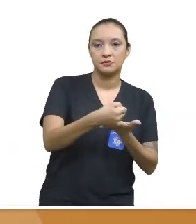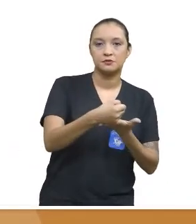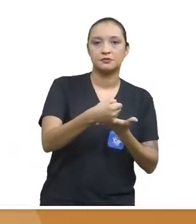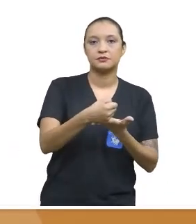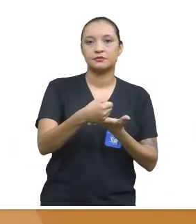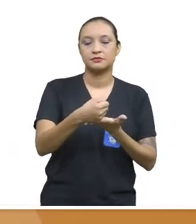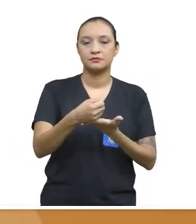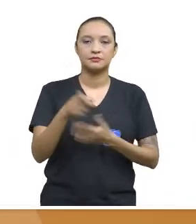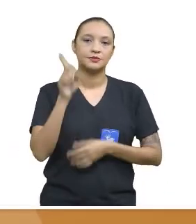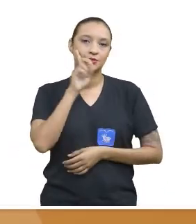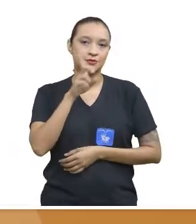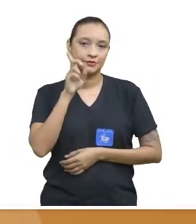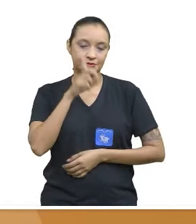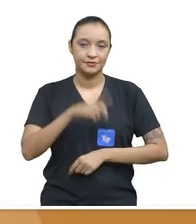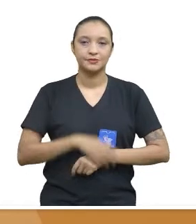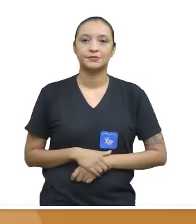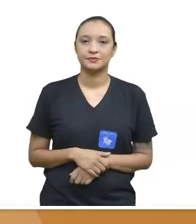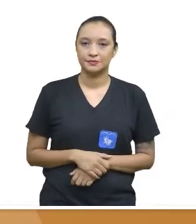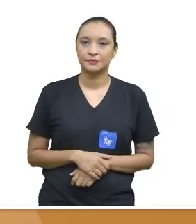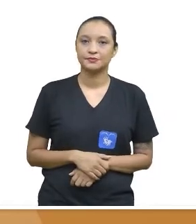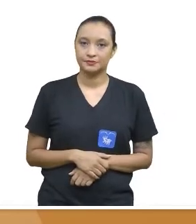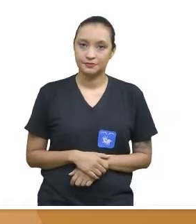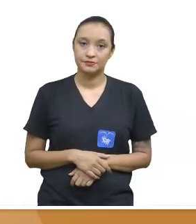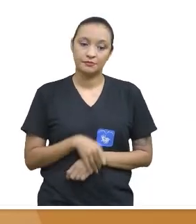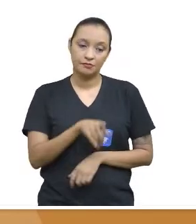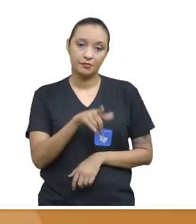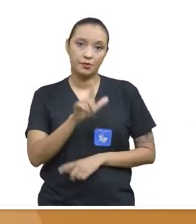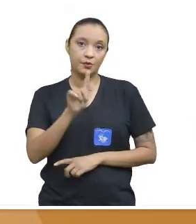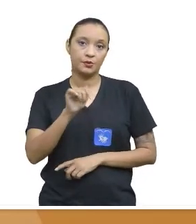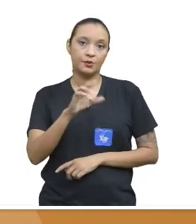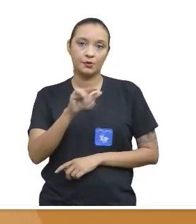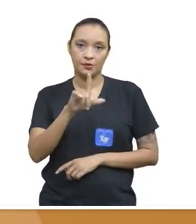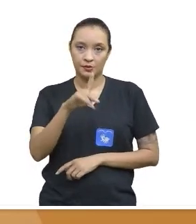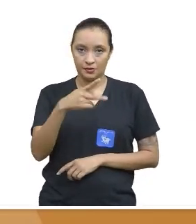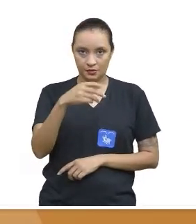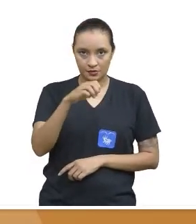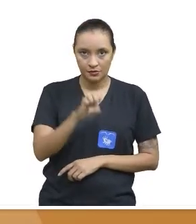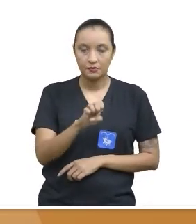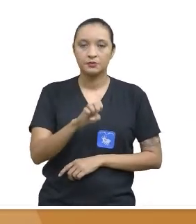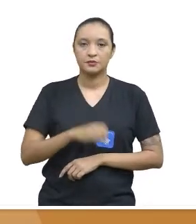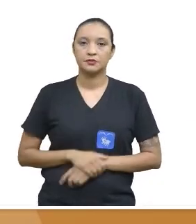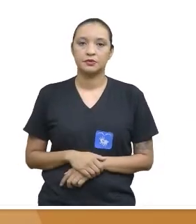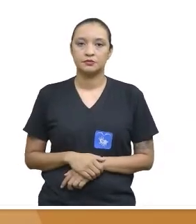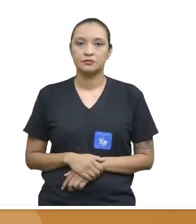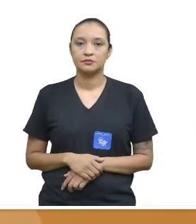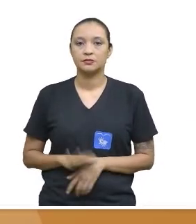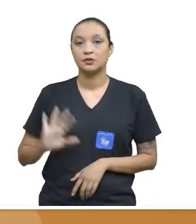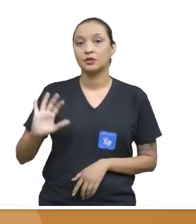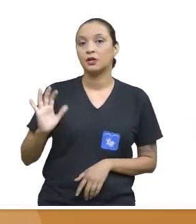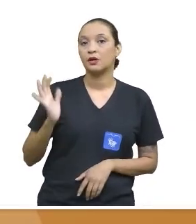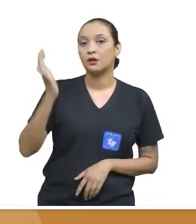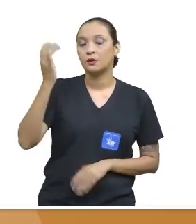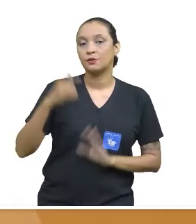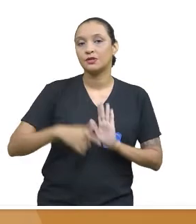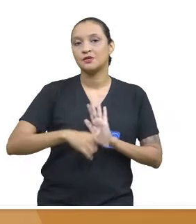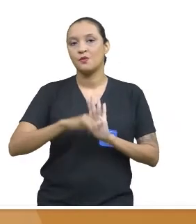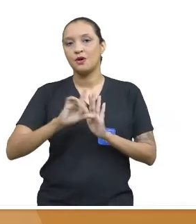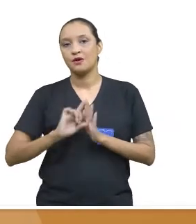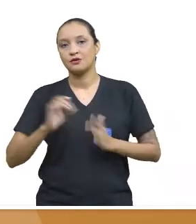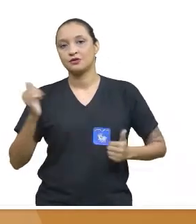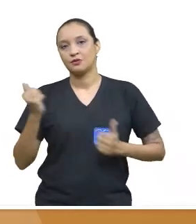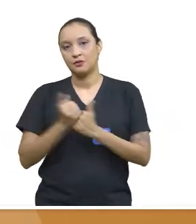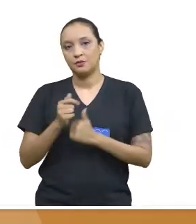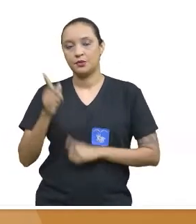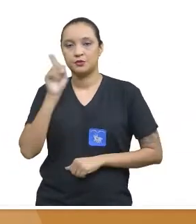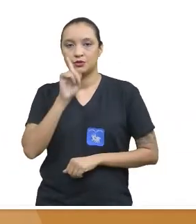assim, dos Estados Unidos para aplicar o golpe. O golpe se concretizou antes de o apoio chegar. Os